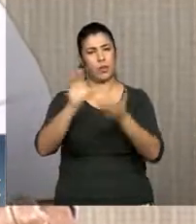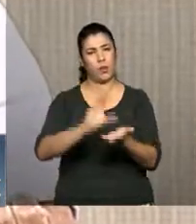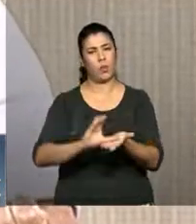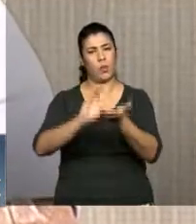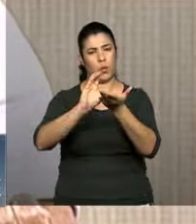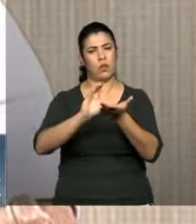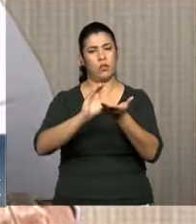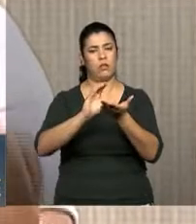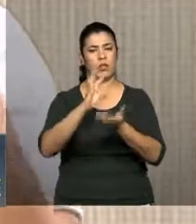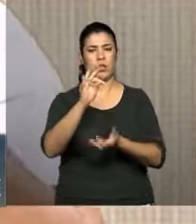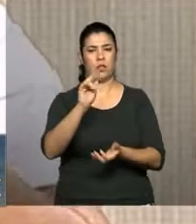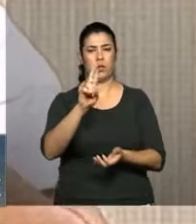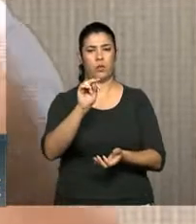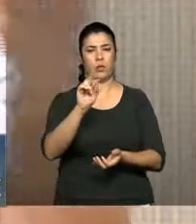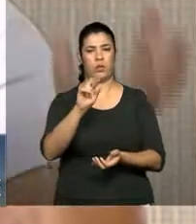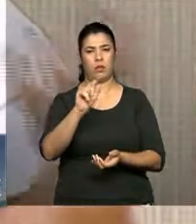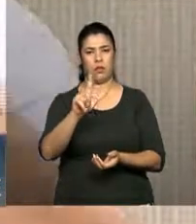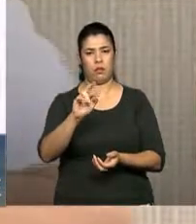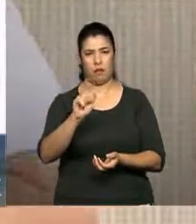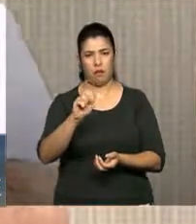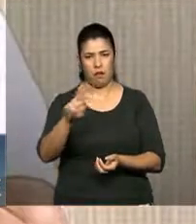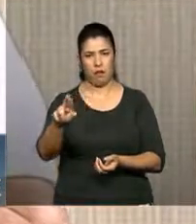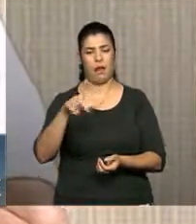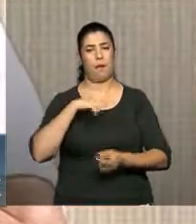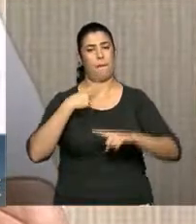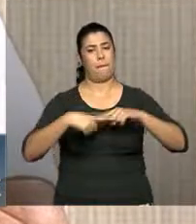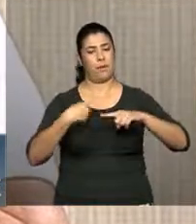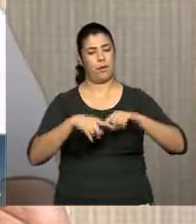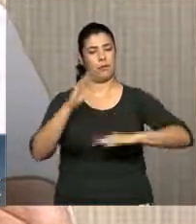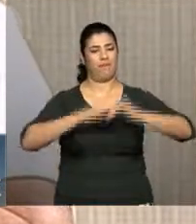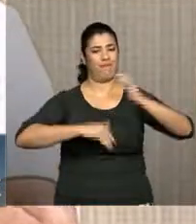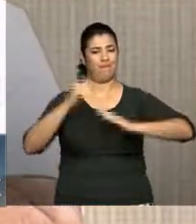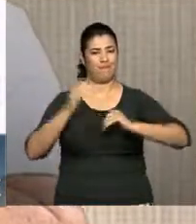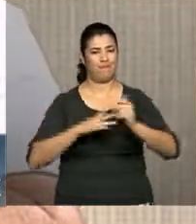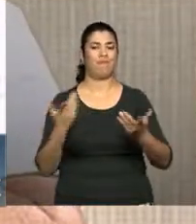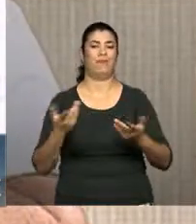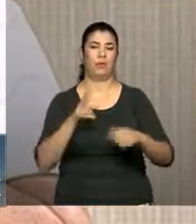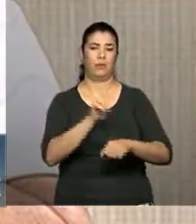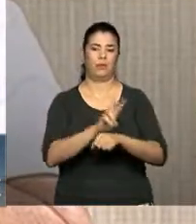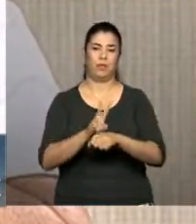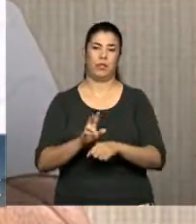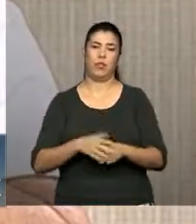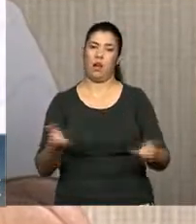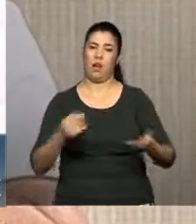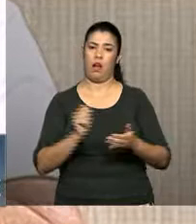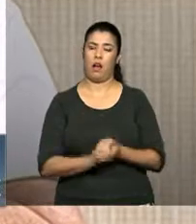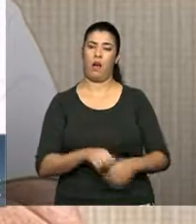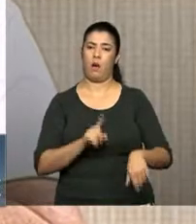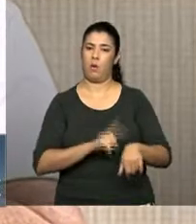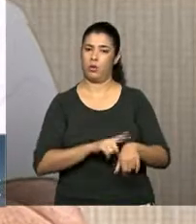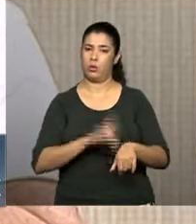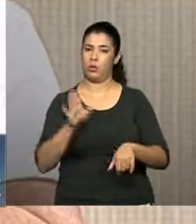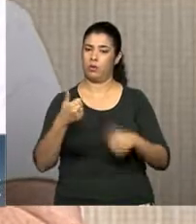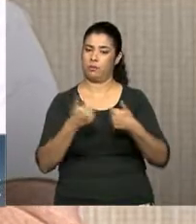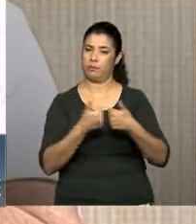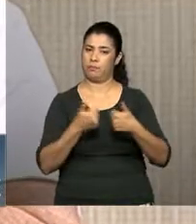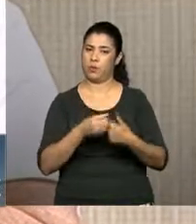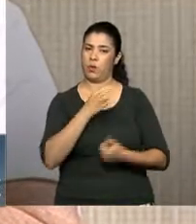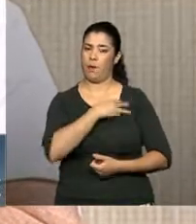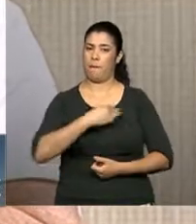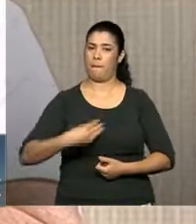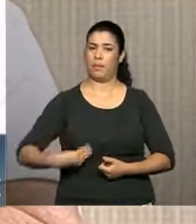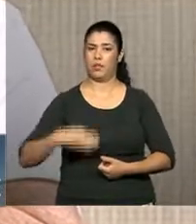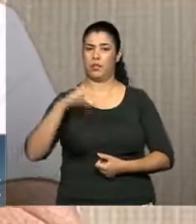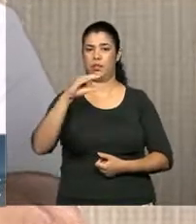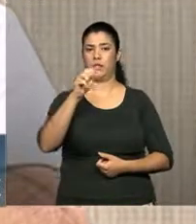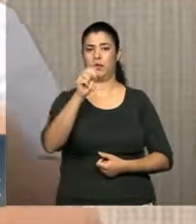estados do brasil pelo exercício da sua actividade estarei agora ao meio-dia com o ministro cardozo e é este será um